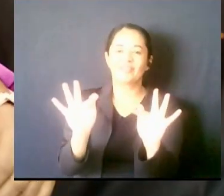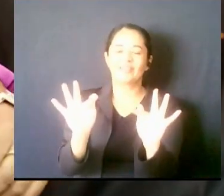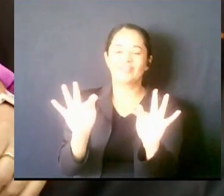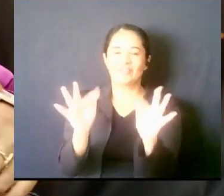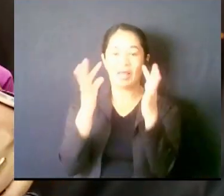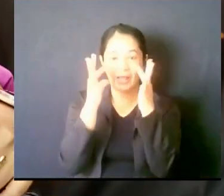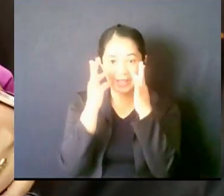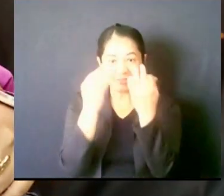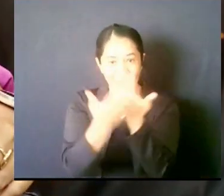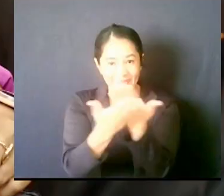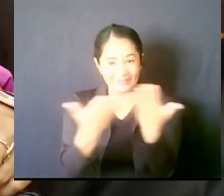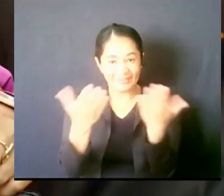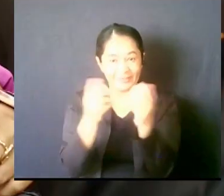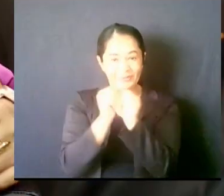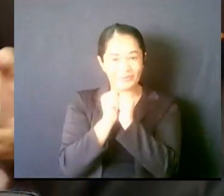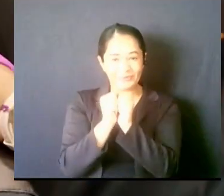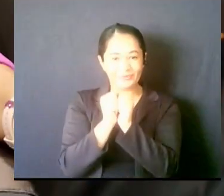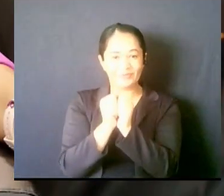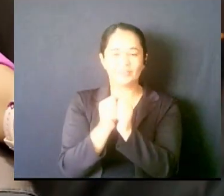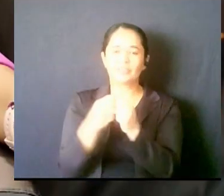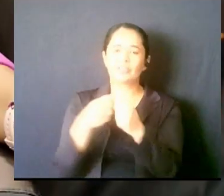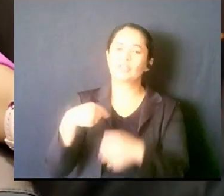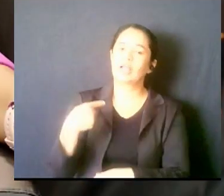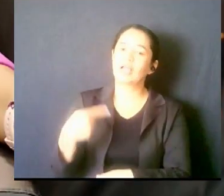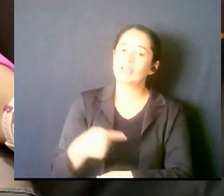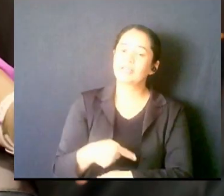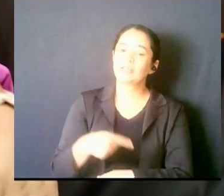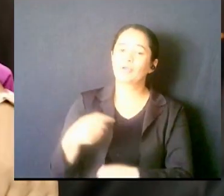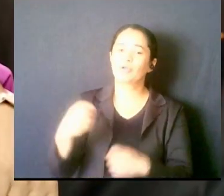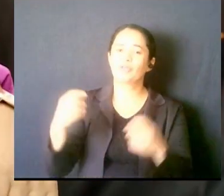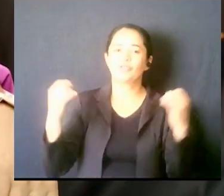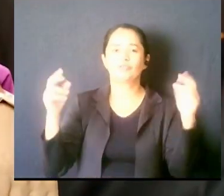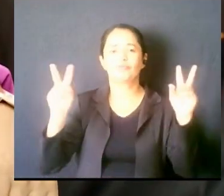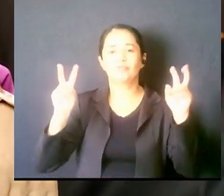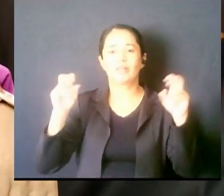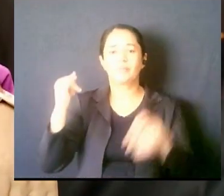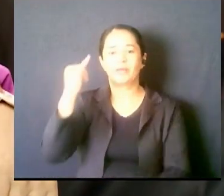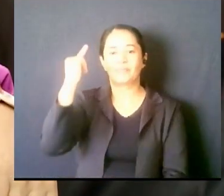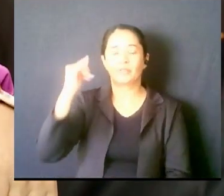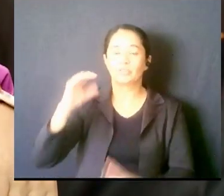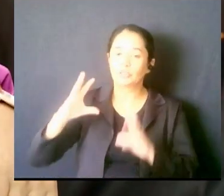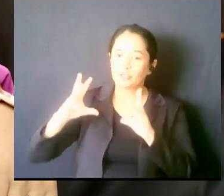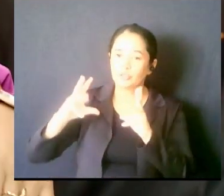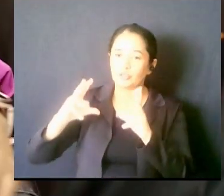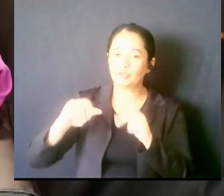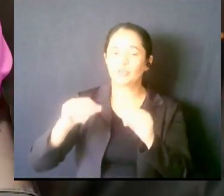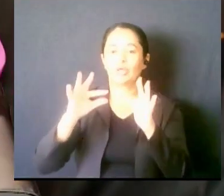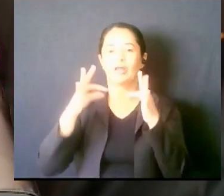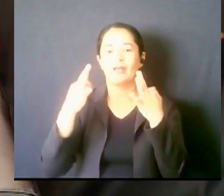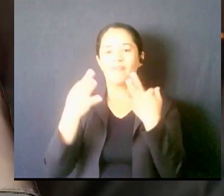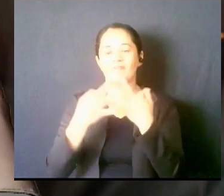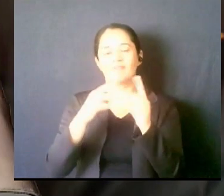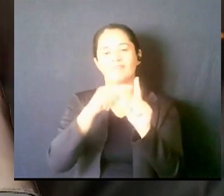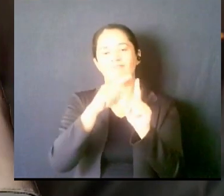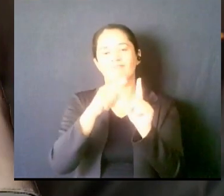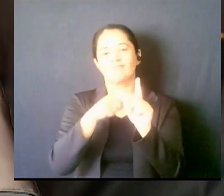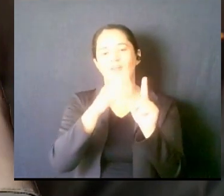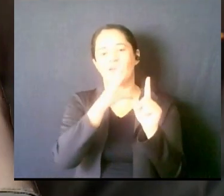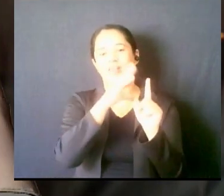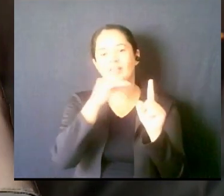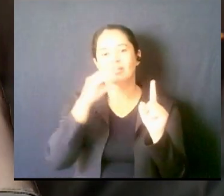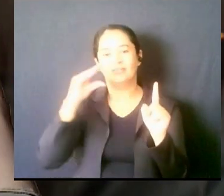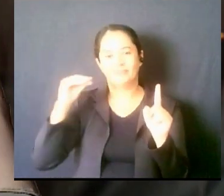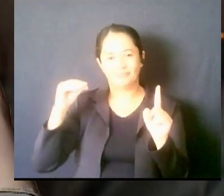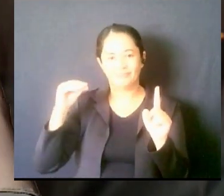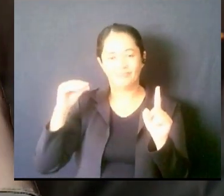aqui sobre um assunto muito importante para toda a família, que é a gravidez na adolescência. Nós falamos com